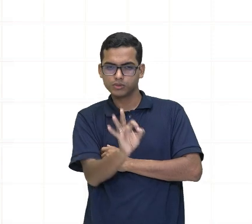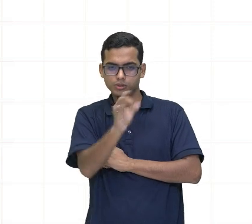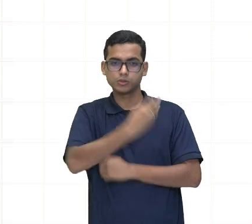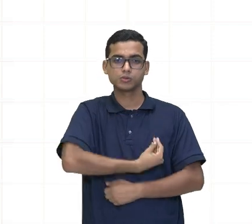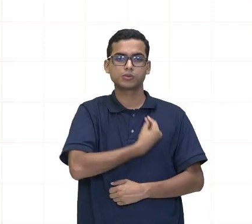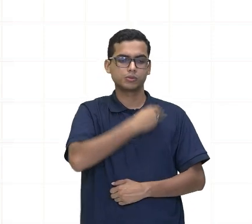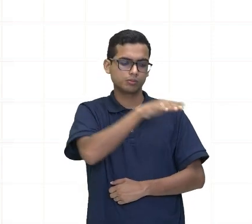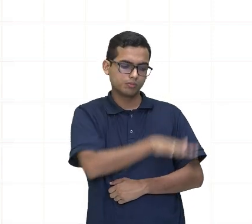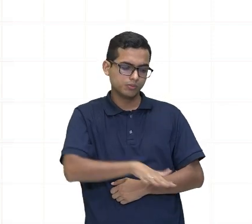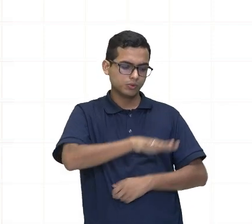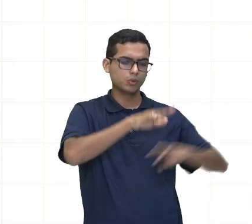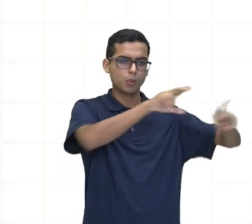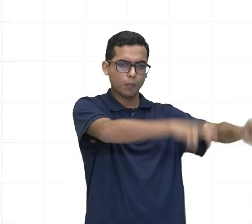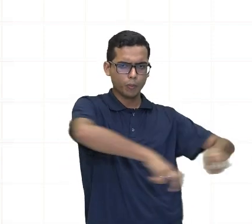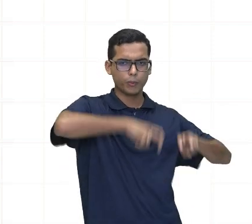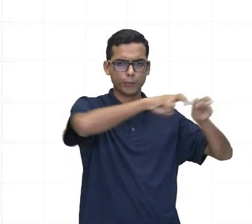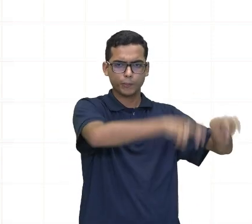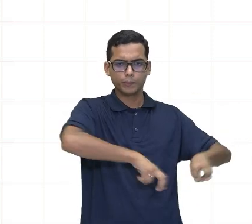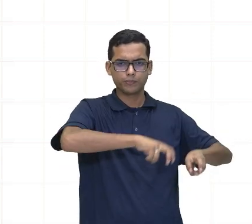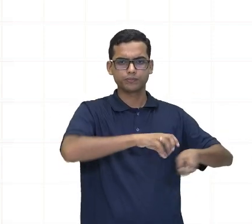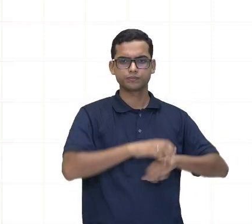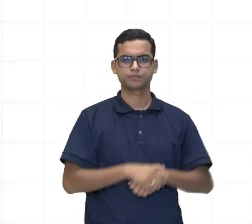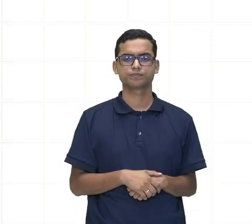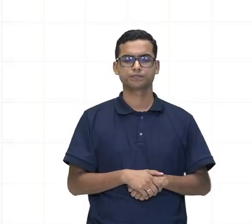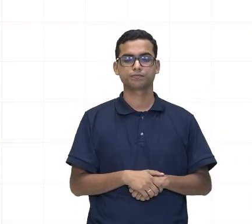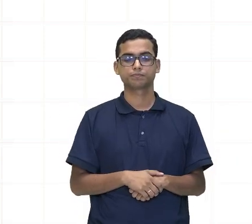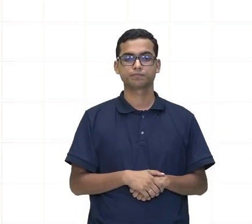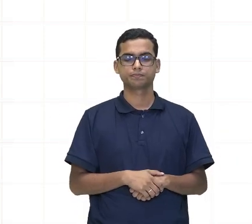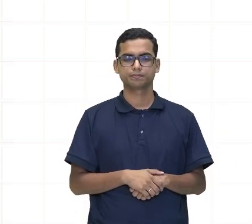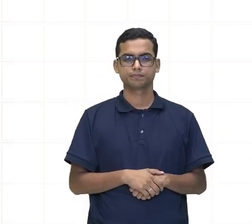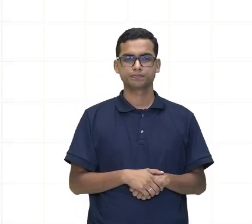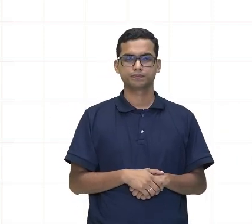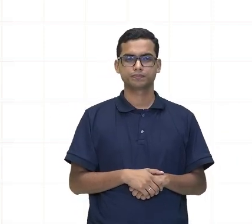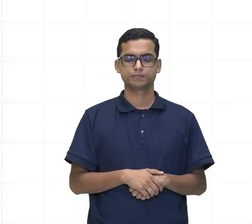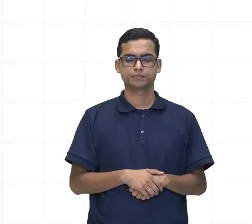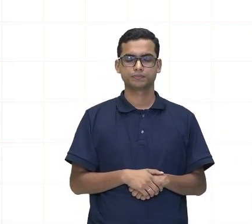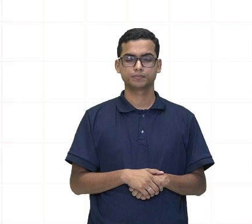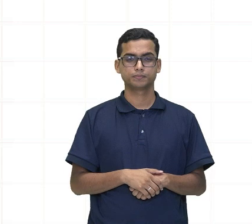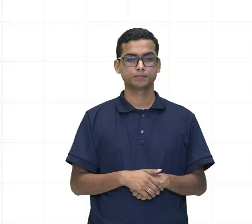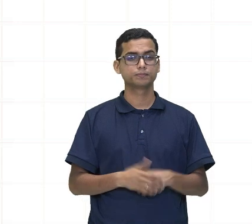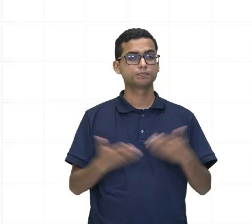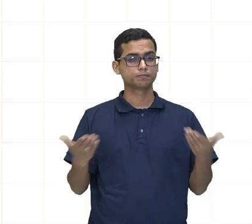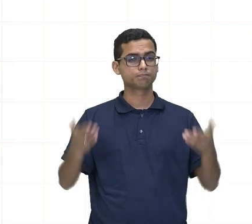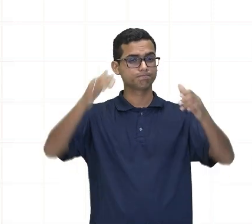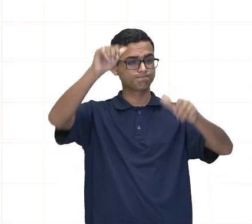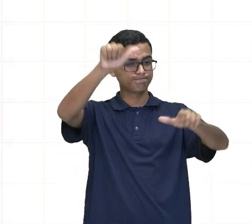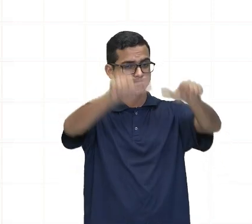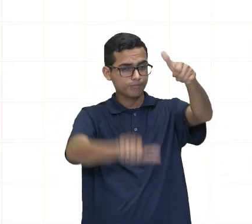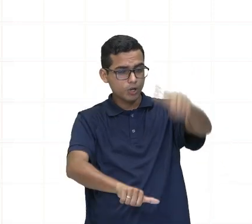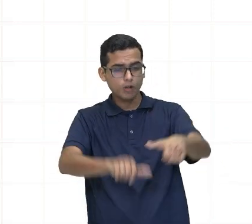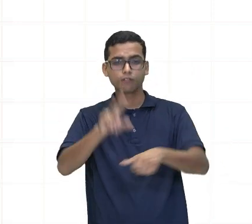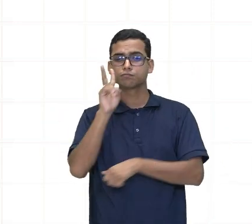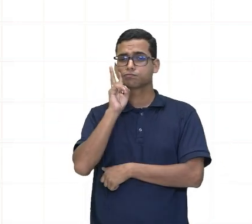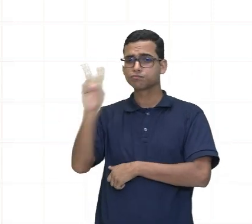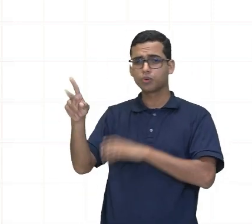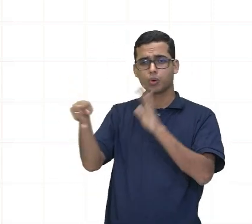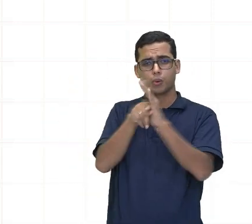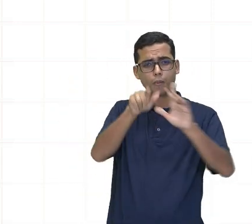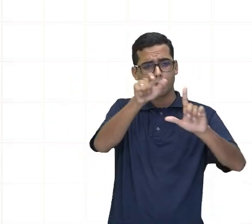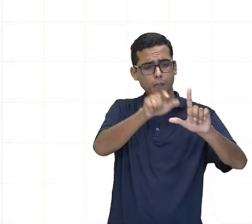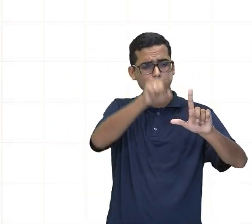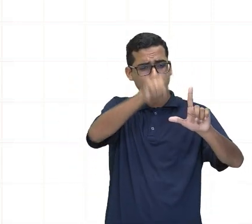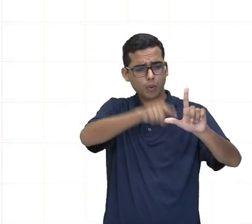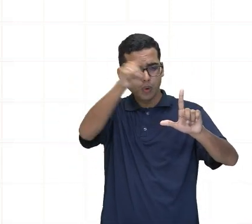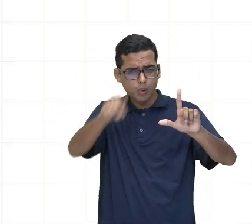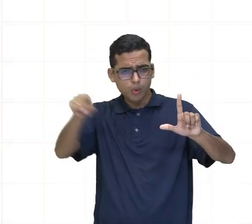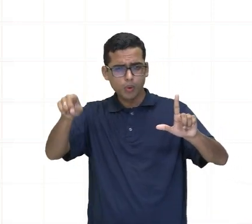26,88%. Então, toda essa análise, gente, nós podemos realizar observando um gráfico. Poxa,